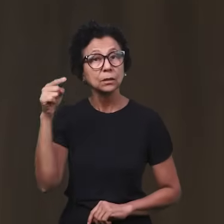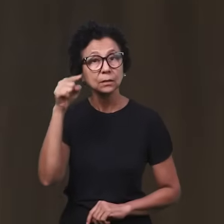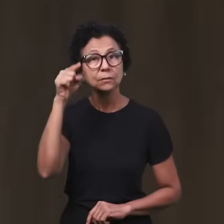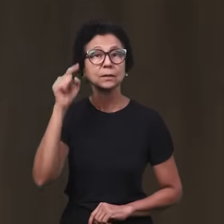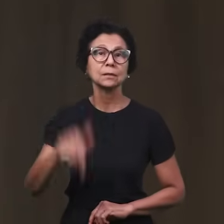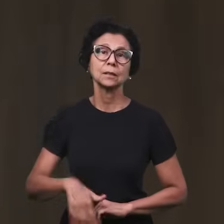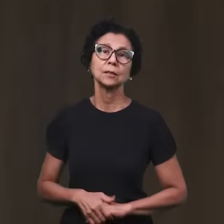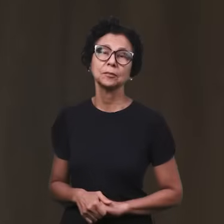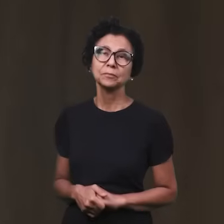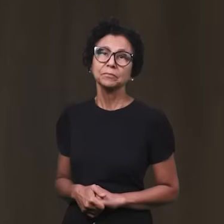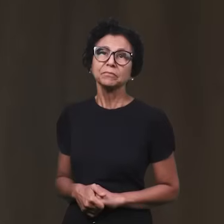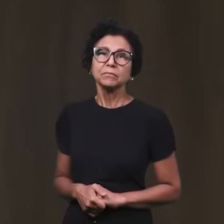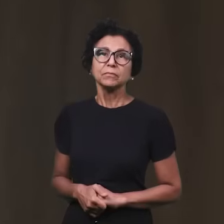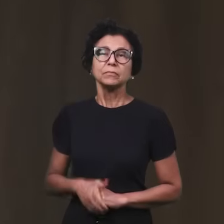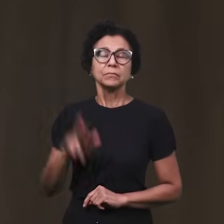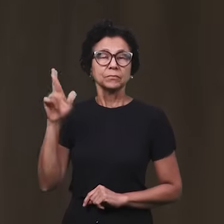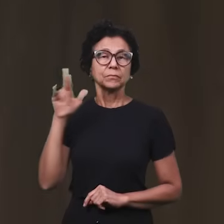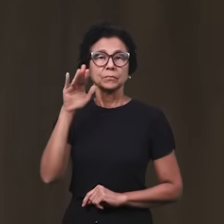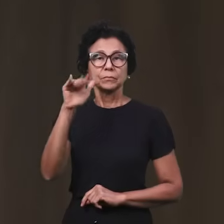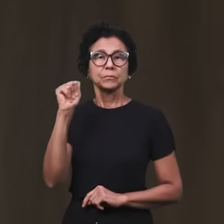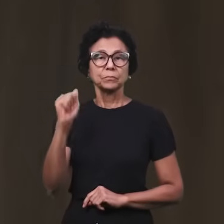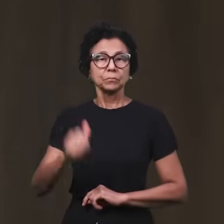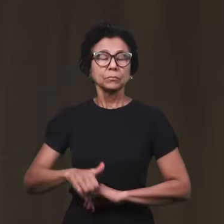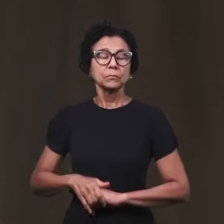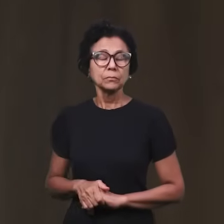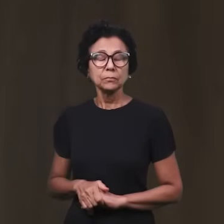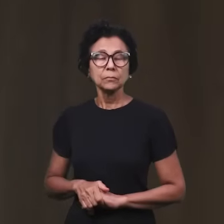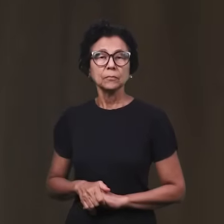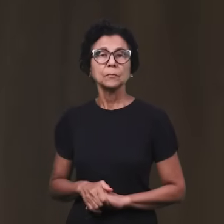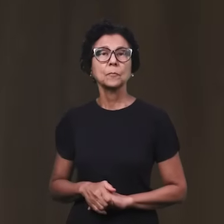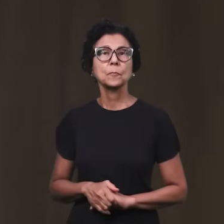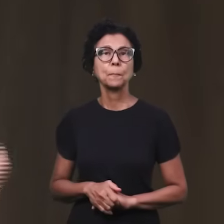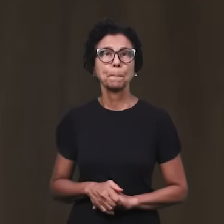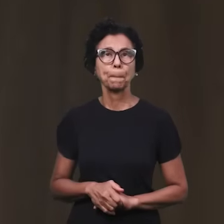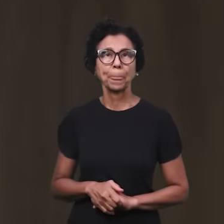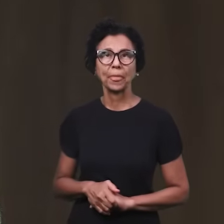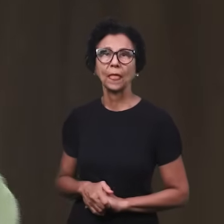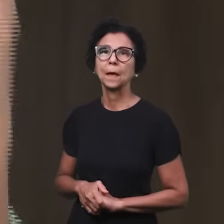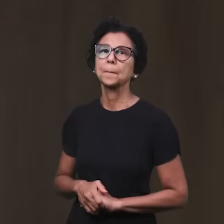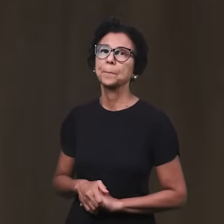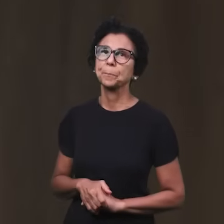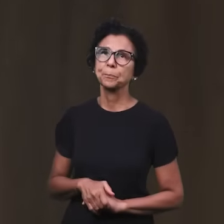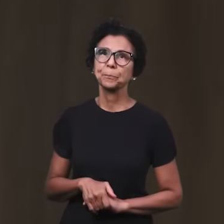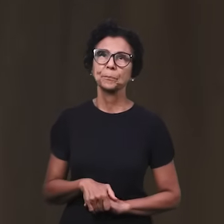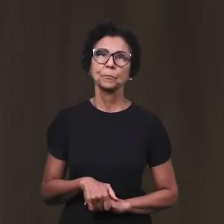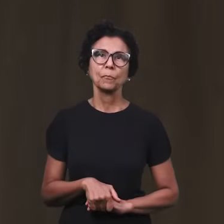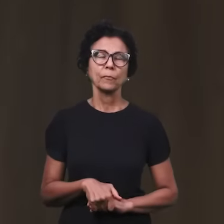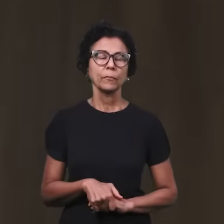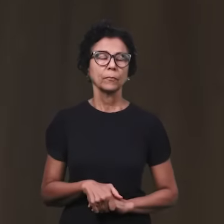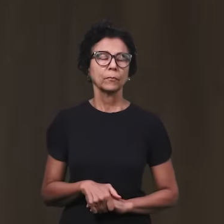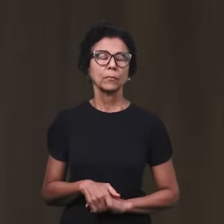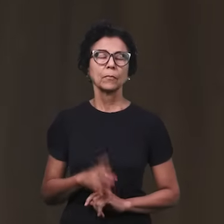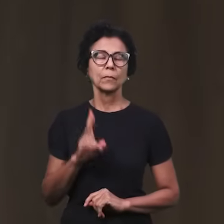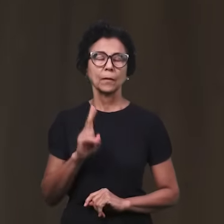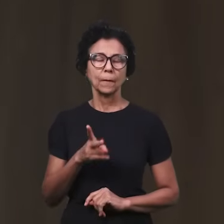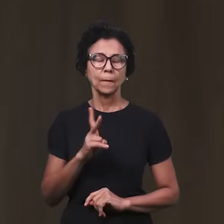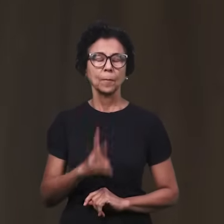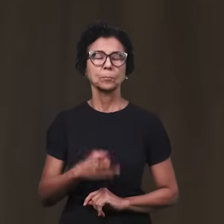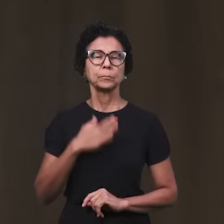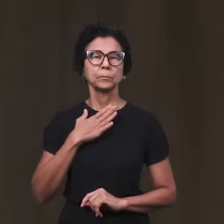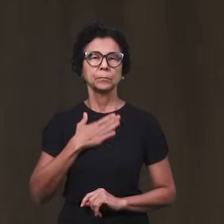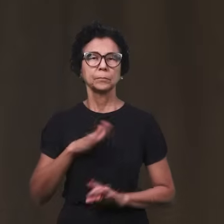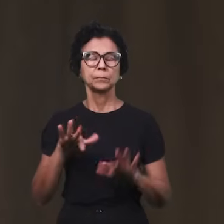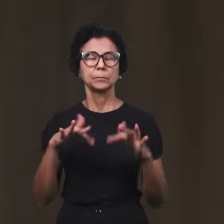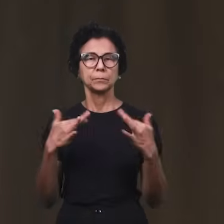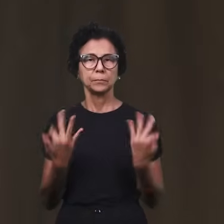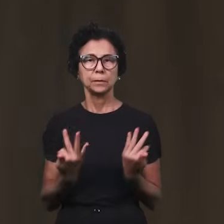Deus. Essa é a sua vocação. O Senhor nos chamou para isso. O Senhor nos chamou para ser mansa e humilde,